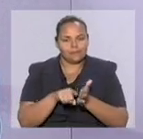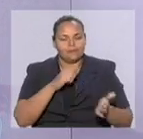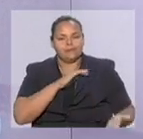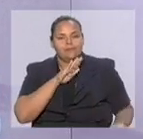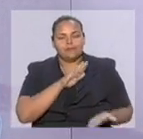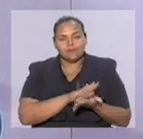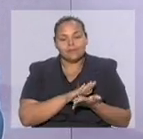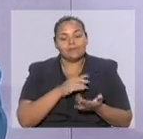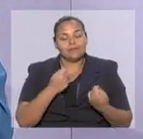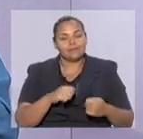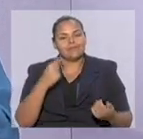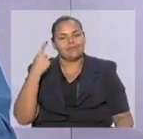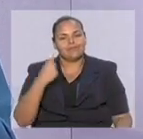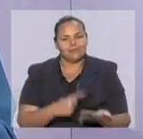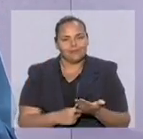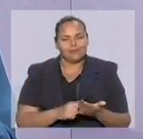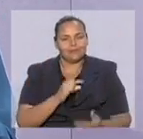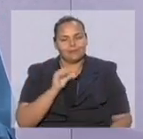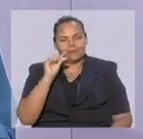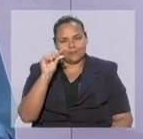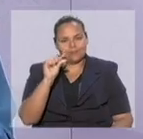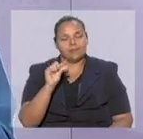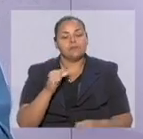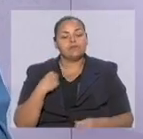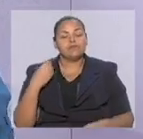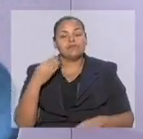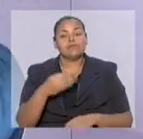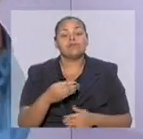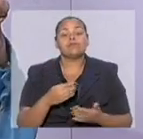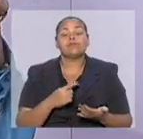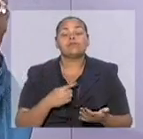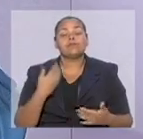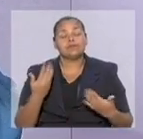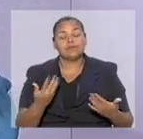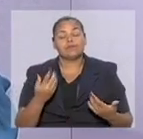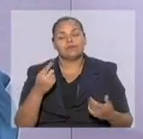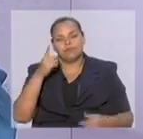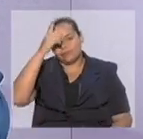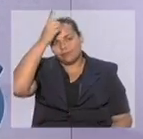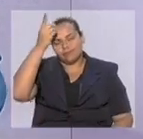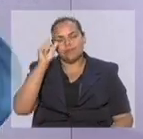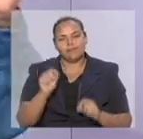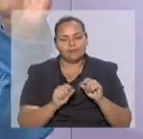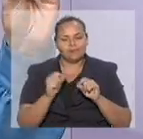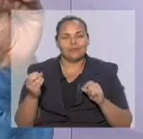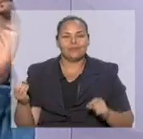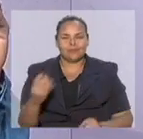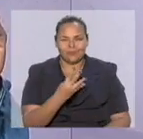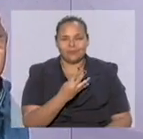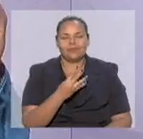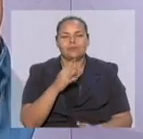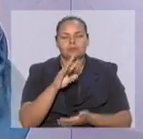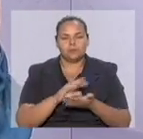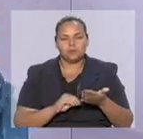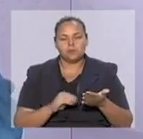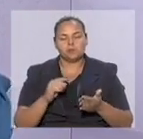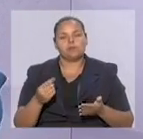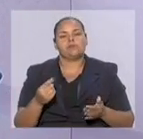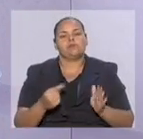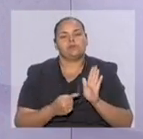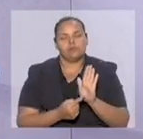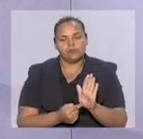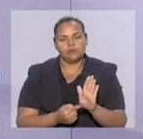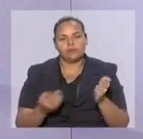Depois da mamografia, ele tem que marcar a biópsia e depois marcar. Então, a ideia é que se construa um novo modelo, inclusive